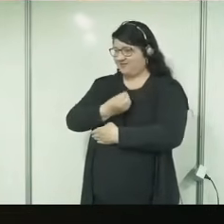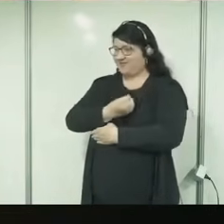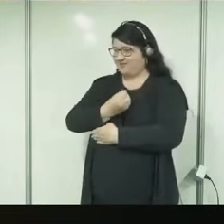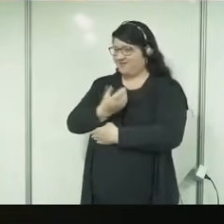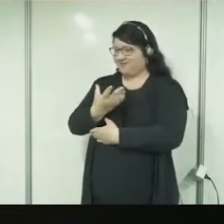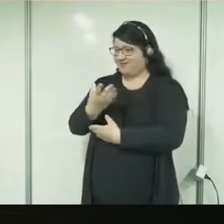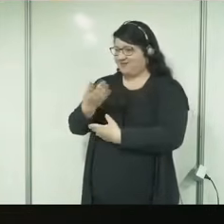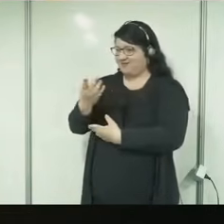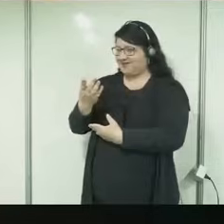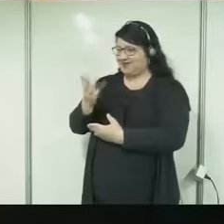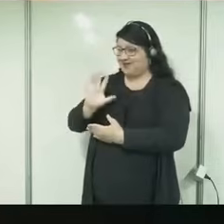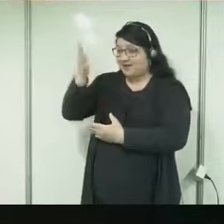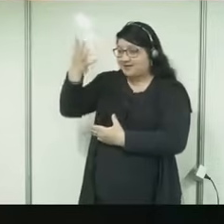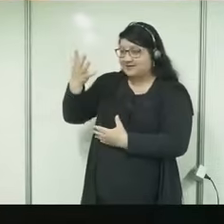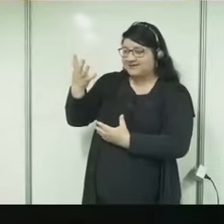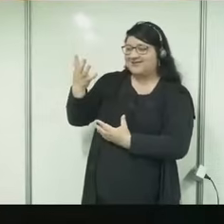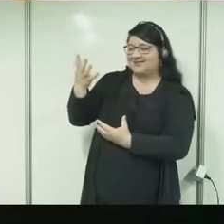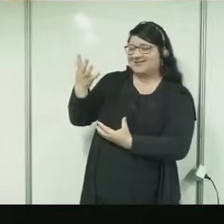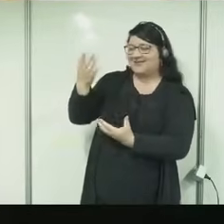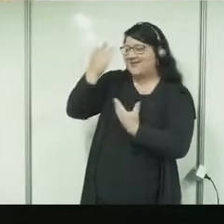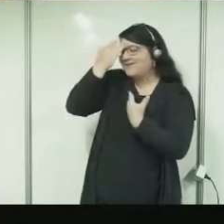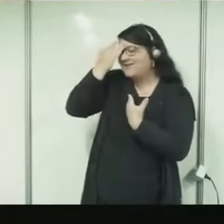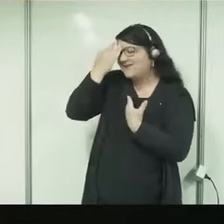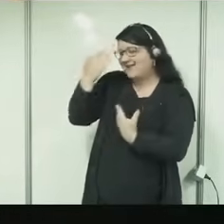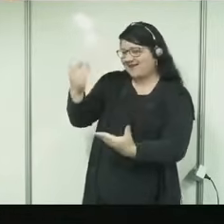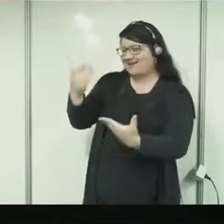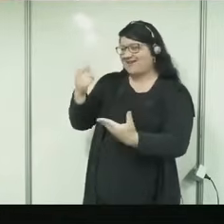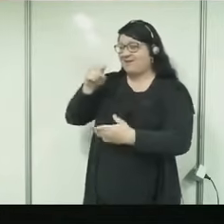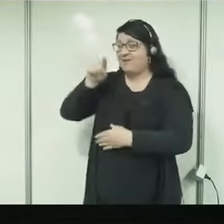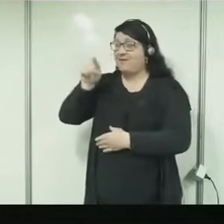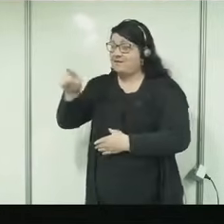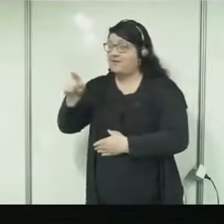Diga olhando nos olhos. Bonito.